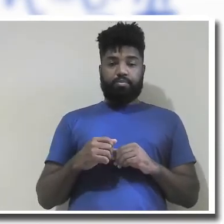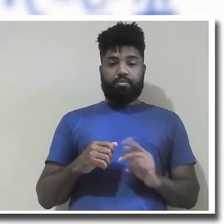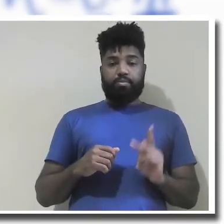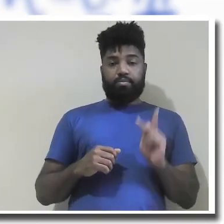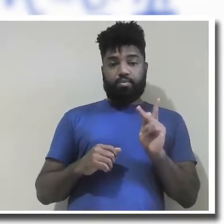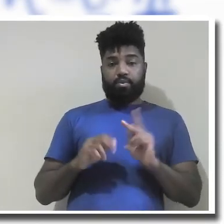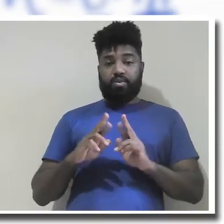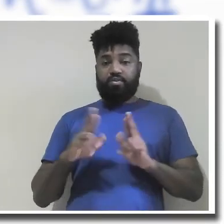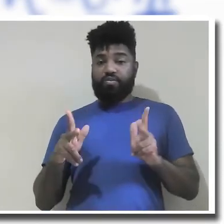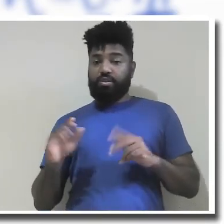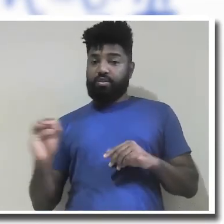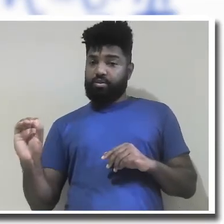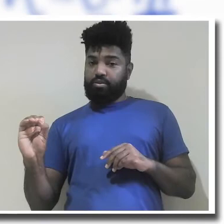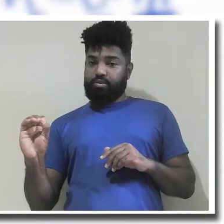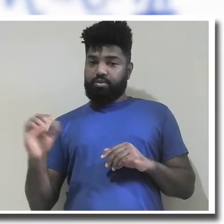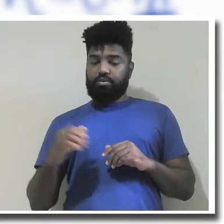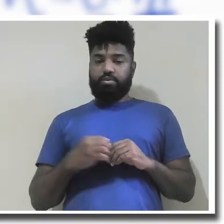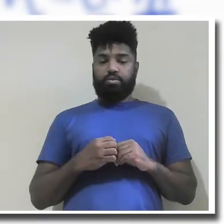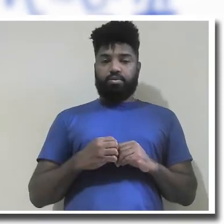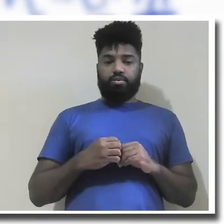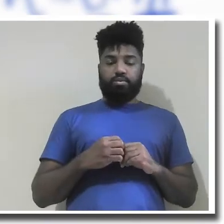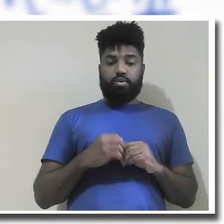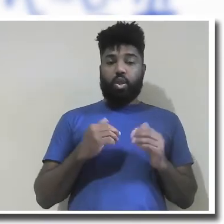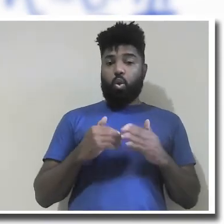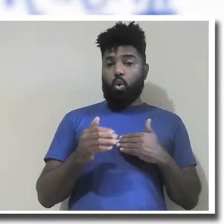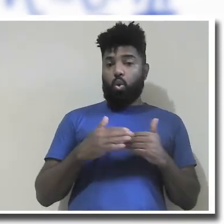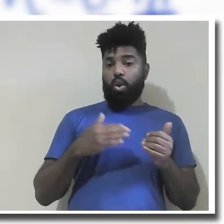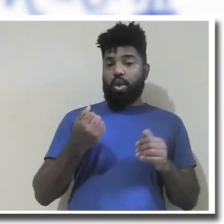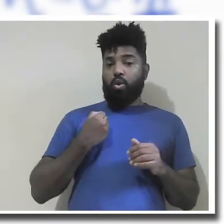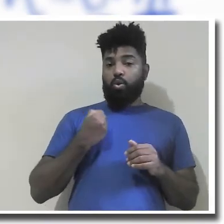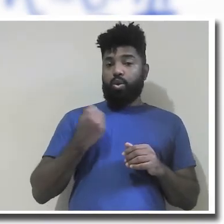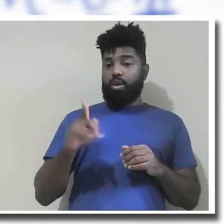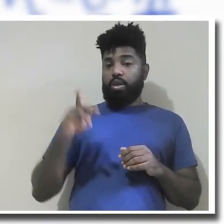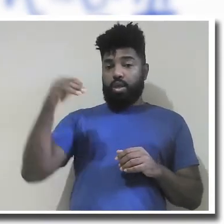diferente de 0. Então, neste caso, qualquer valor de M